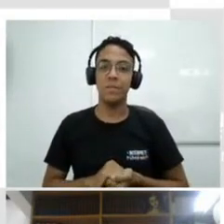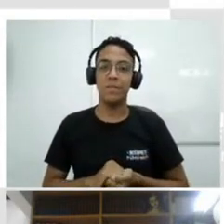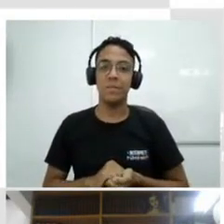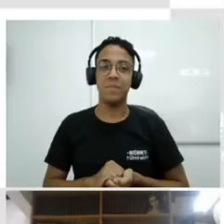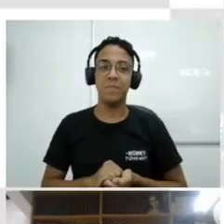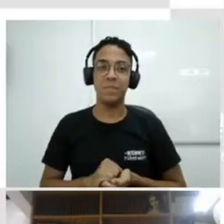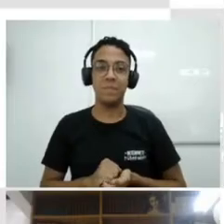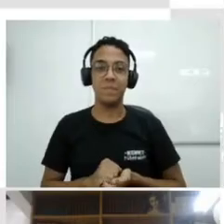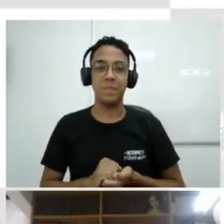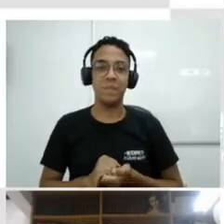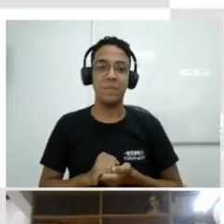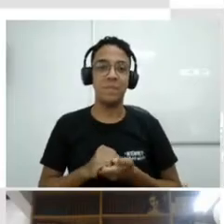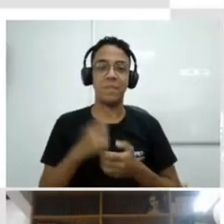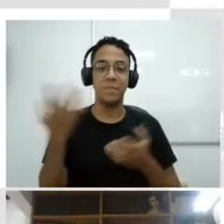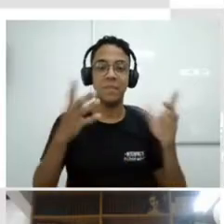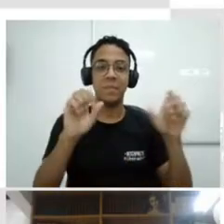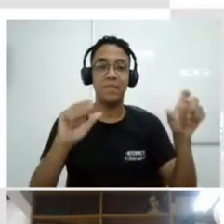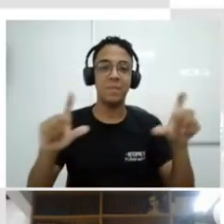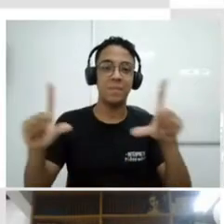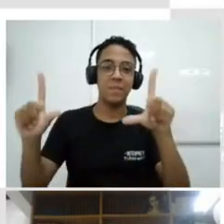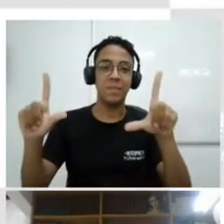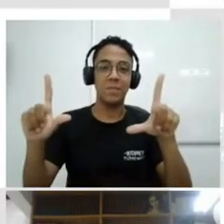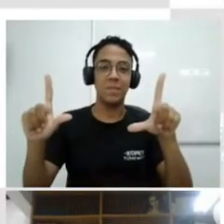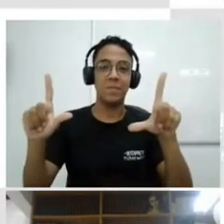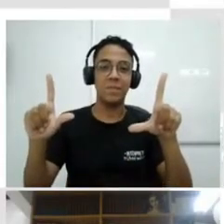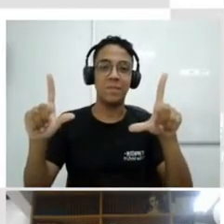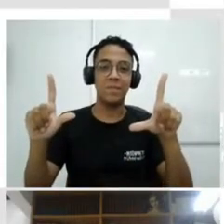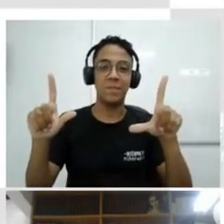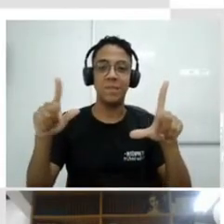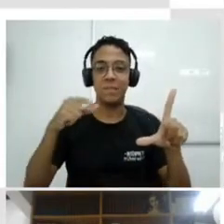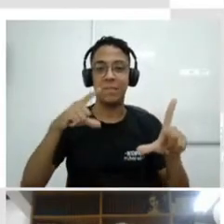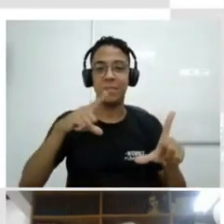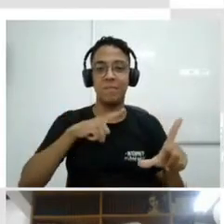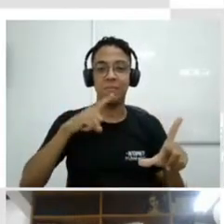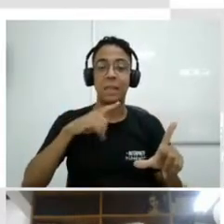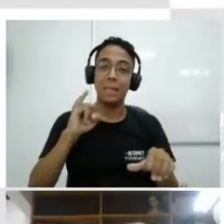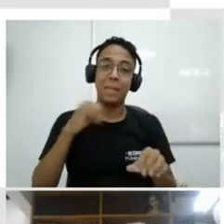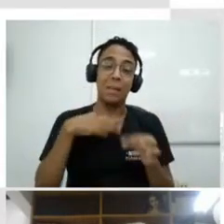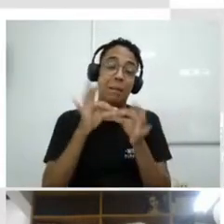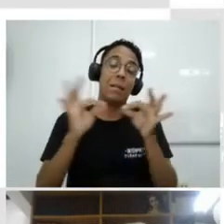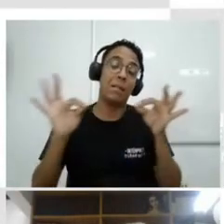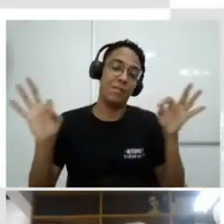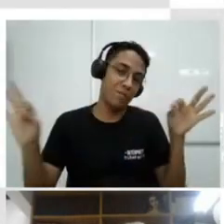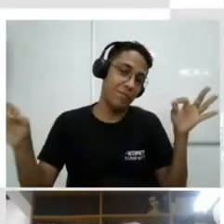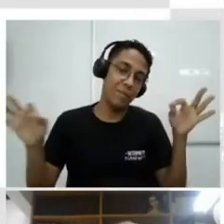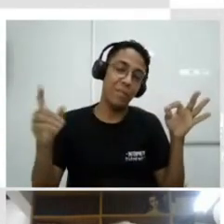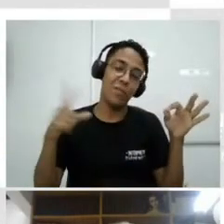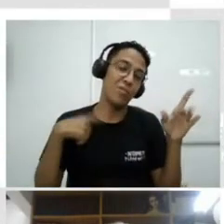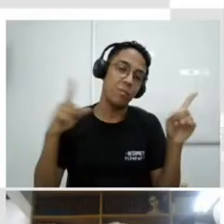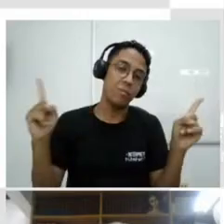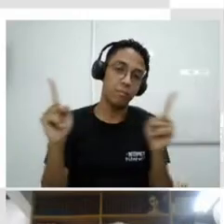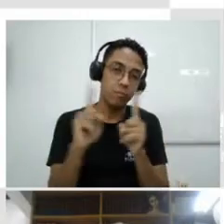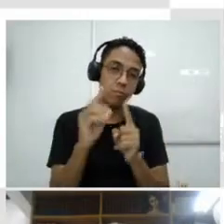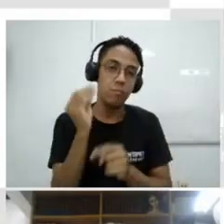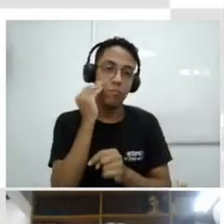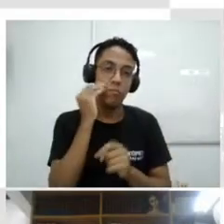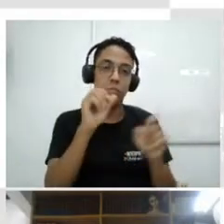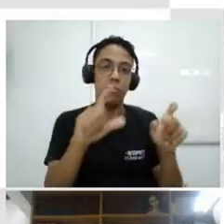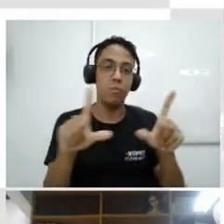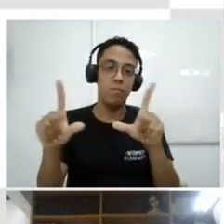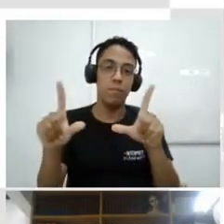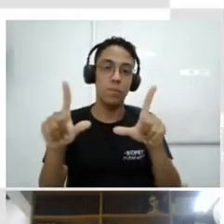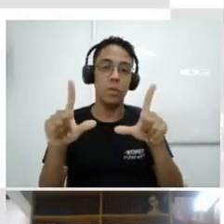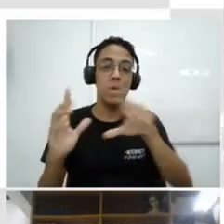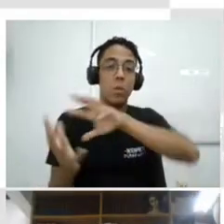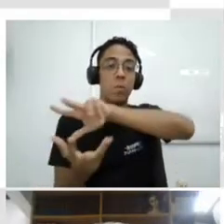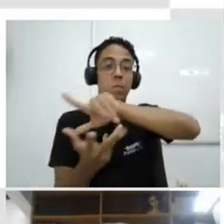Eu vou passar para cá, ó. Senão eu vou ficar mais de 1 hora aqui conversando com vocês, não é o caso. Eu vou passar para cá. Um aquecimento de ao menos